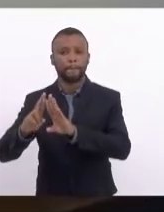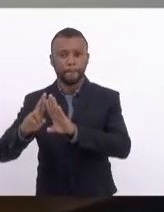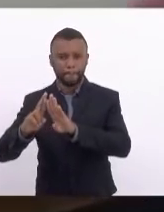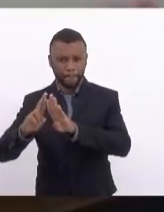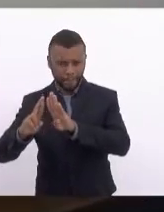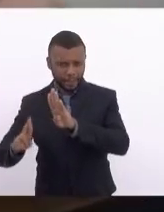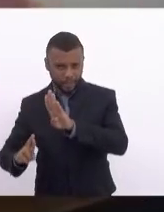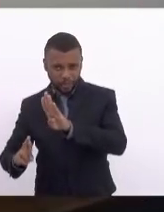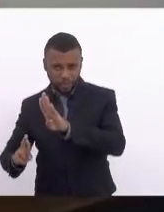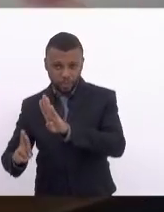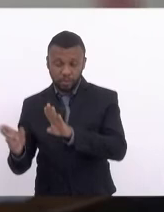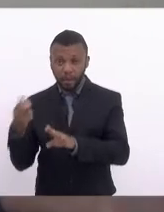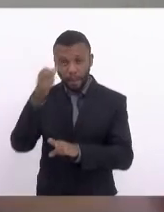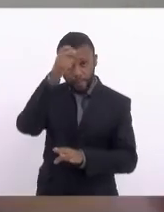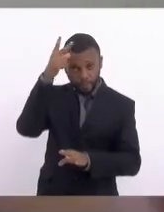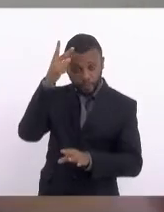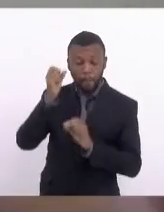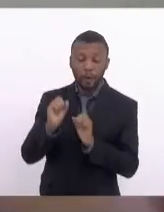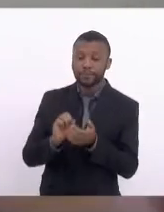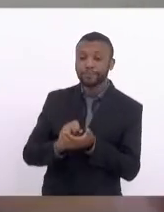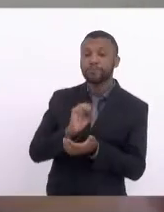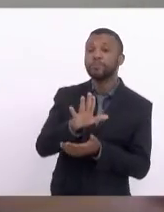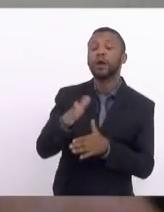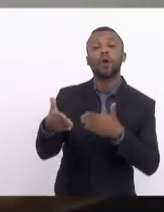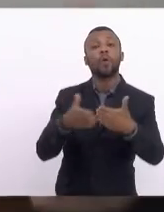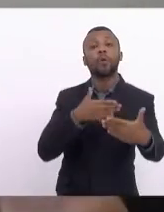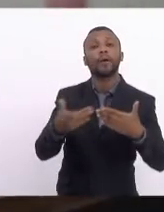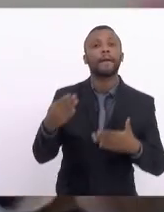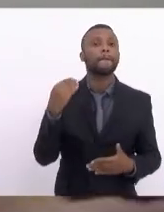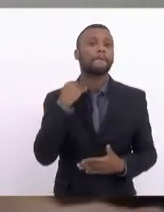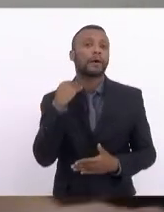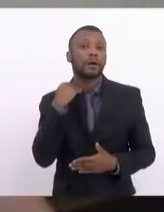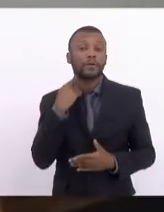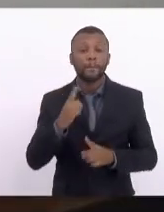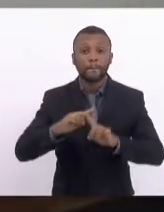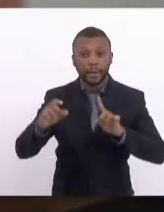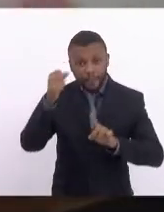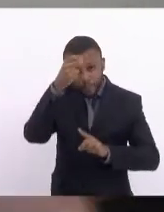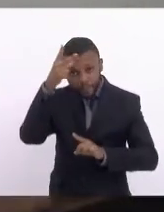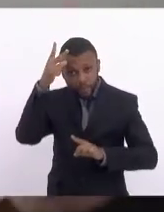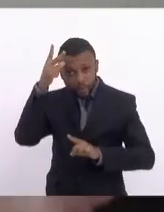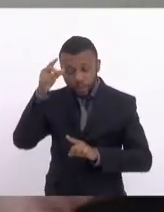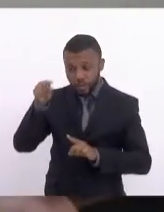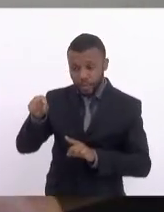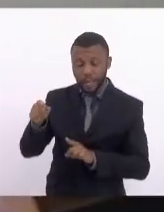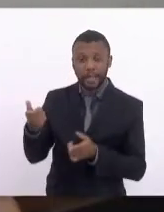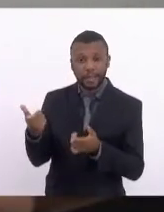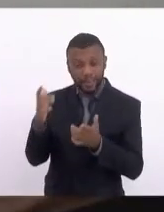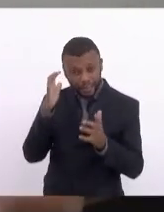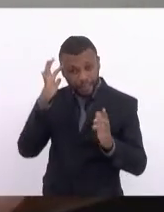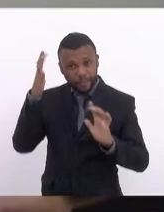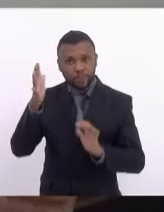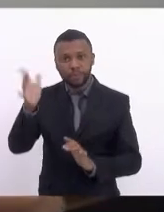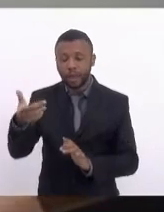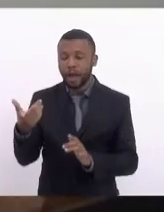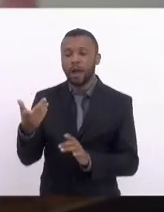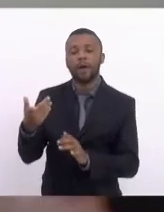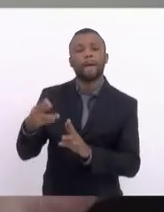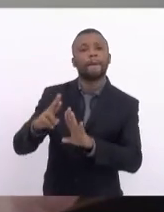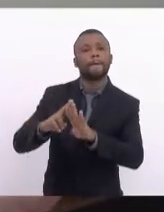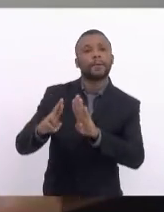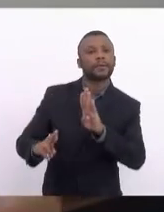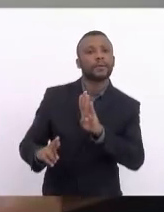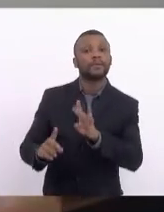qualquer conta. Entretanto, como o Estado definiu que vai ser o Bradesco, não garantiu ainda essas contas